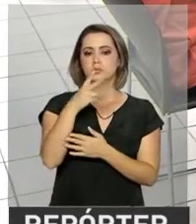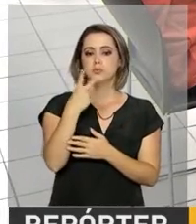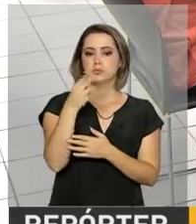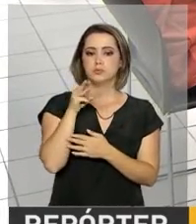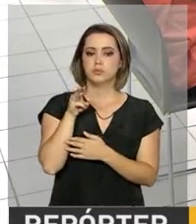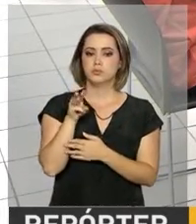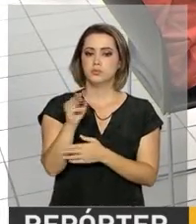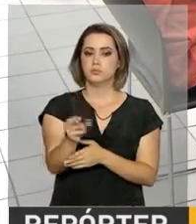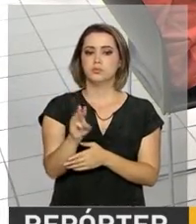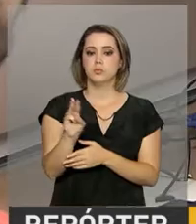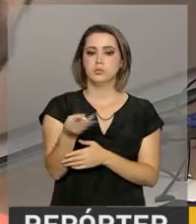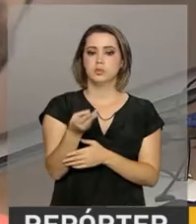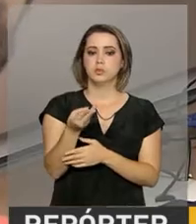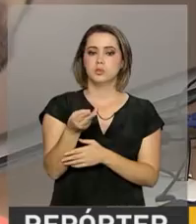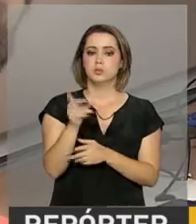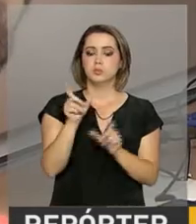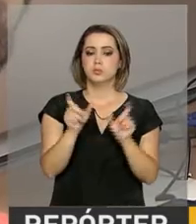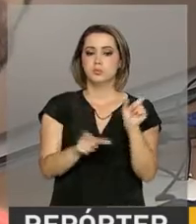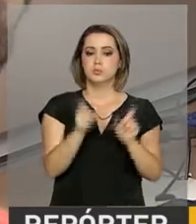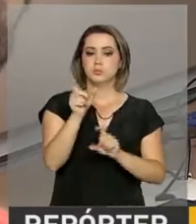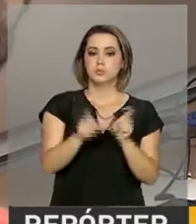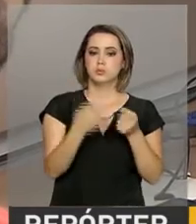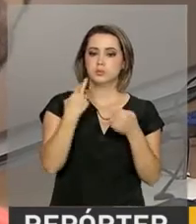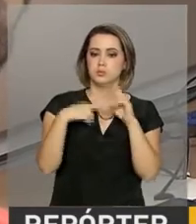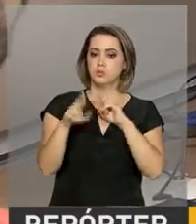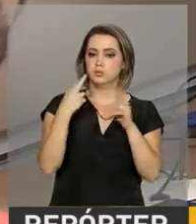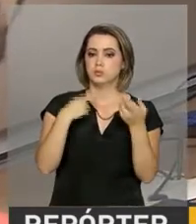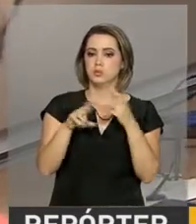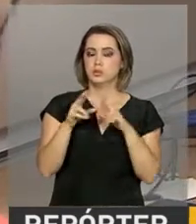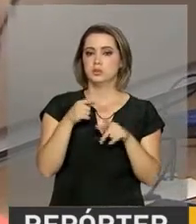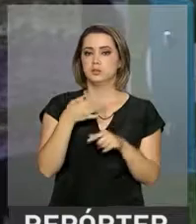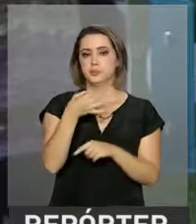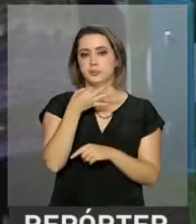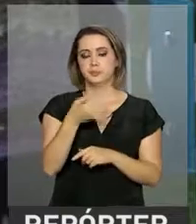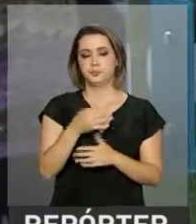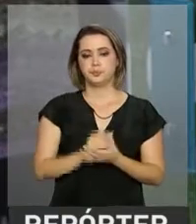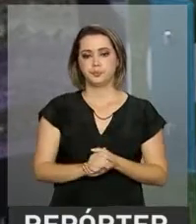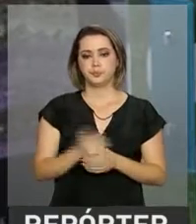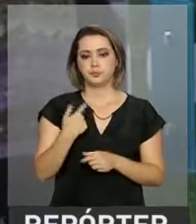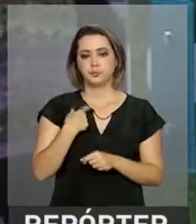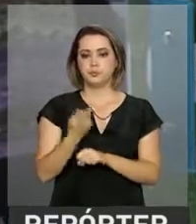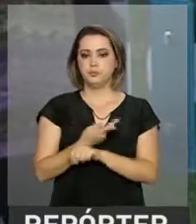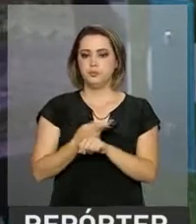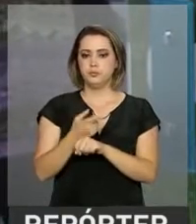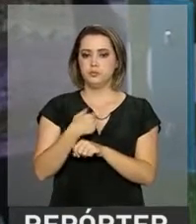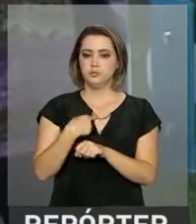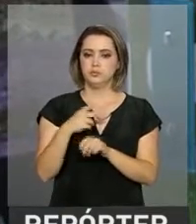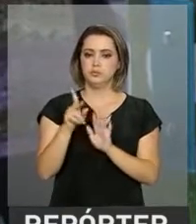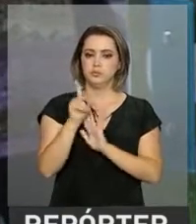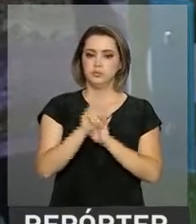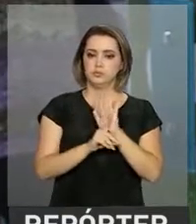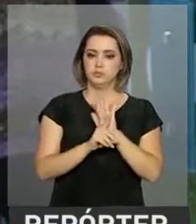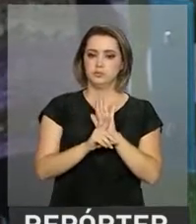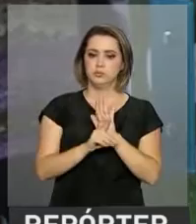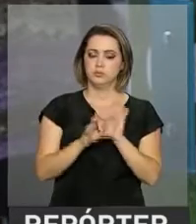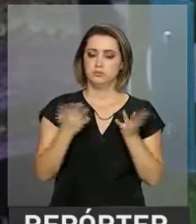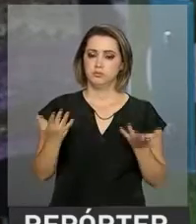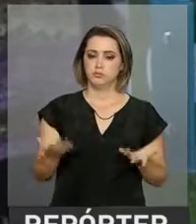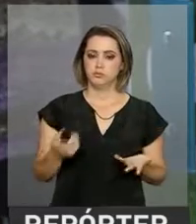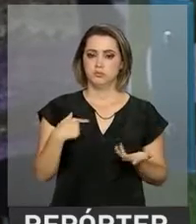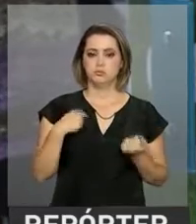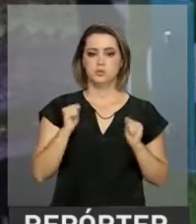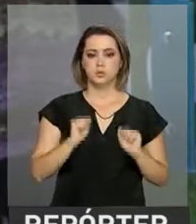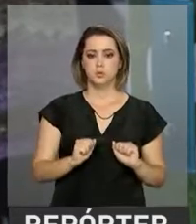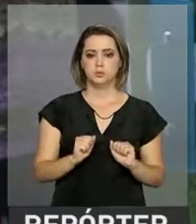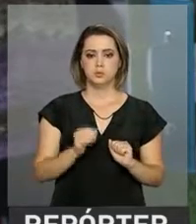2 milhões e meio de atendimentos, entre reclamações e consultas. Estou correndo atrás dos meus direitos para pelo menos, né,